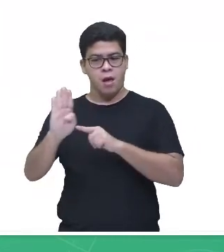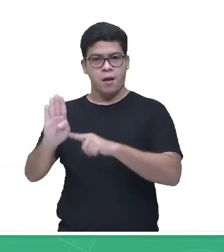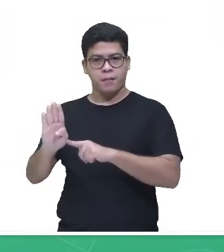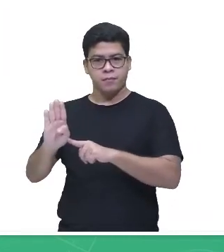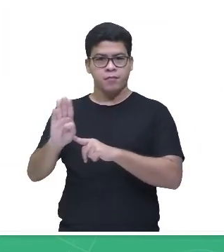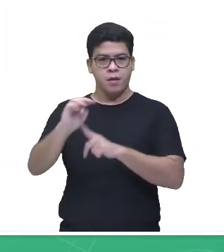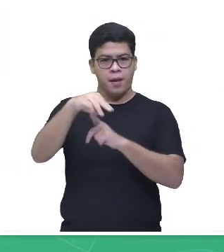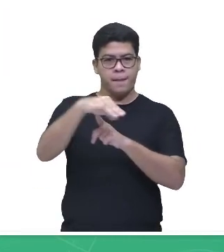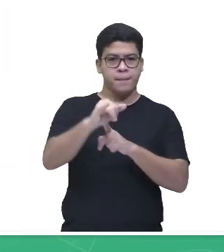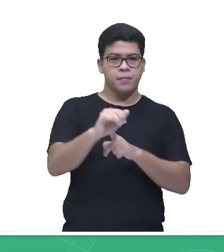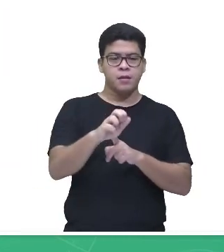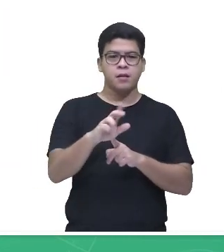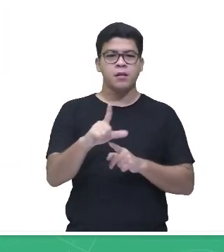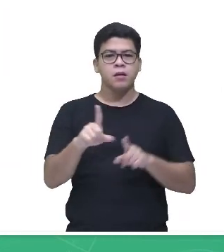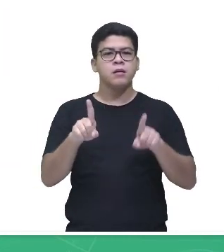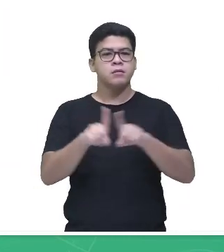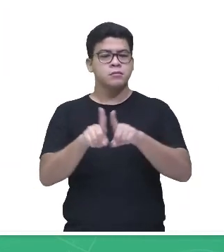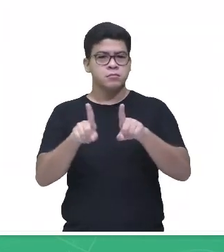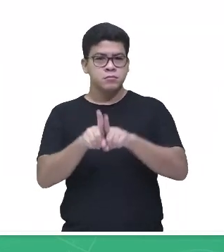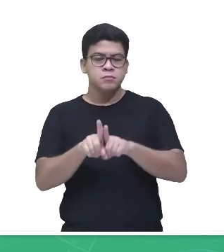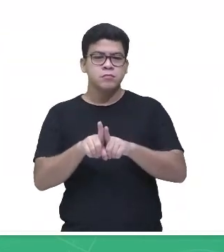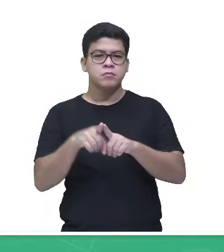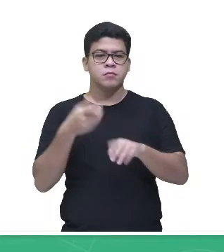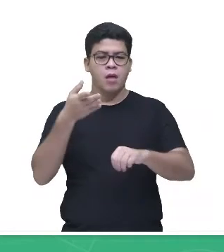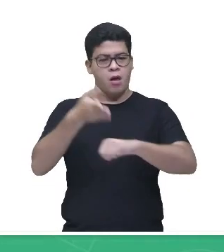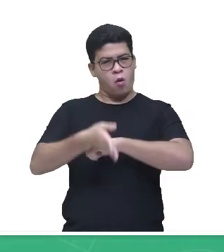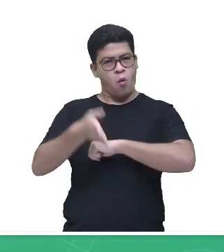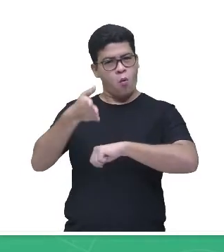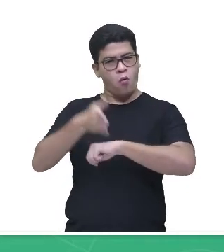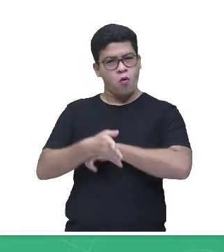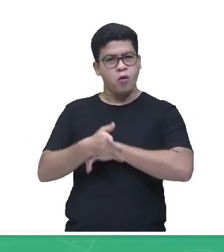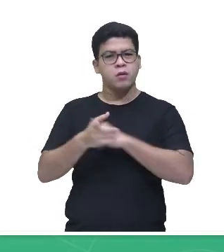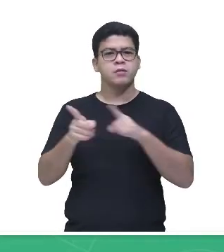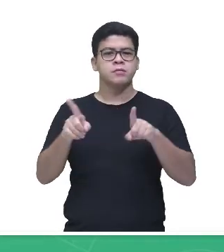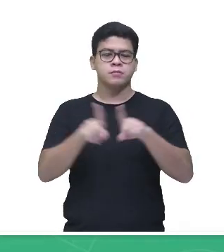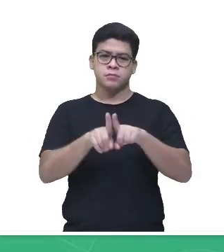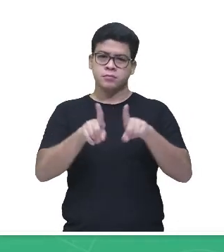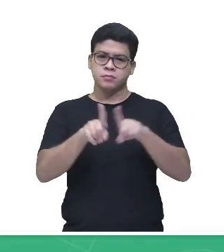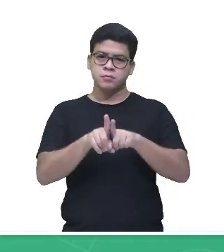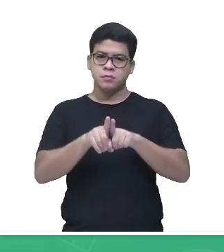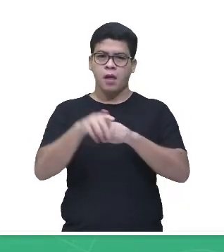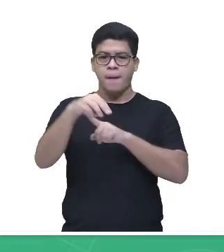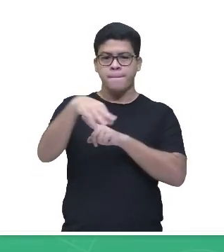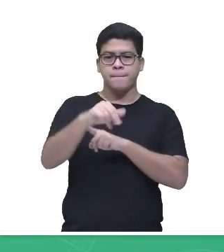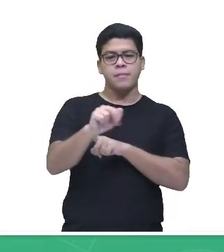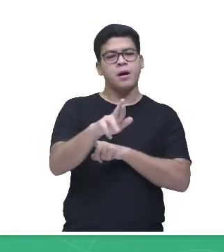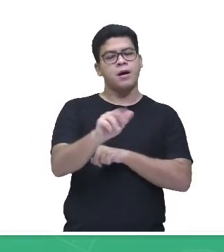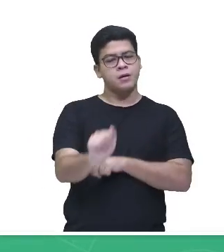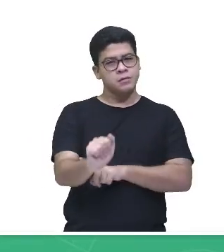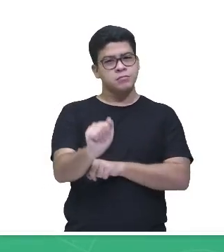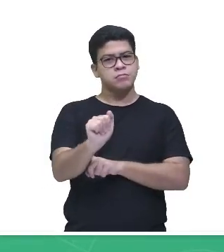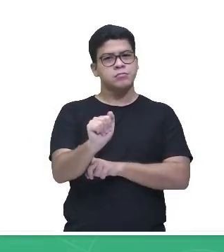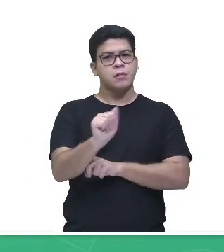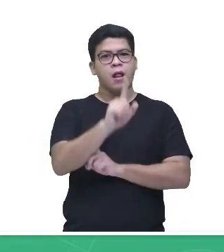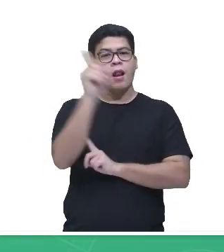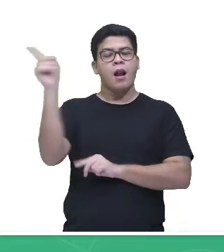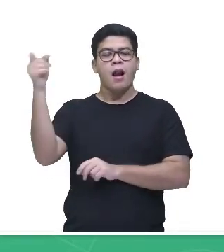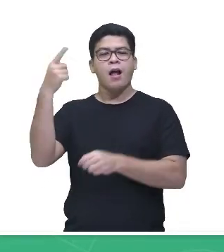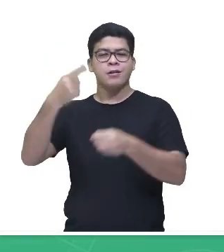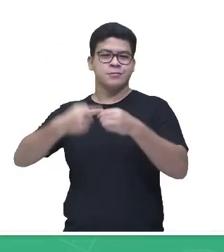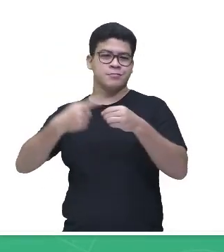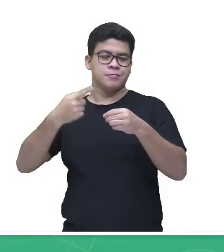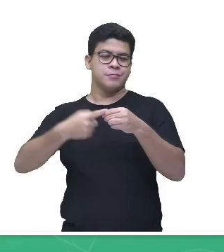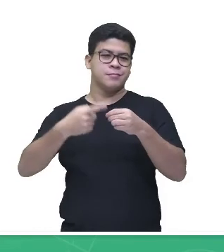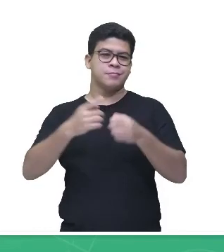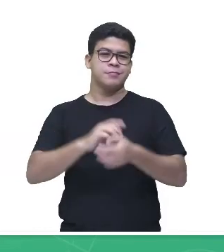Milena, Cleice, Érica, o Jonathan, a Mara Cristina, lá do Rio Preto da Eva,